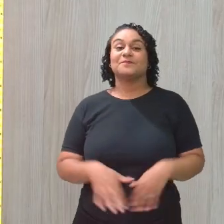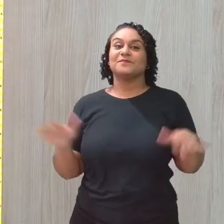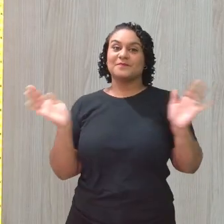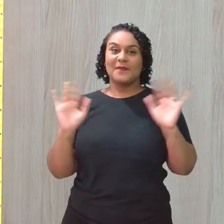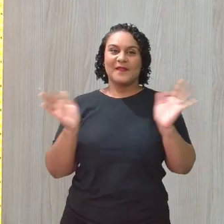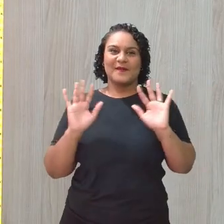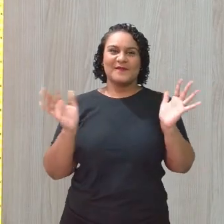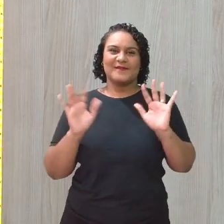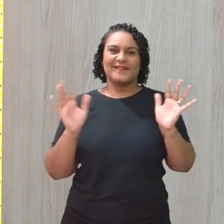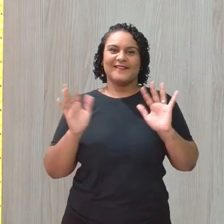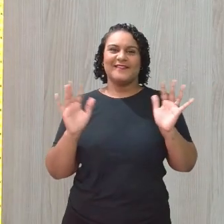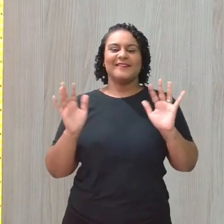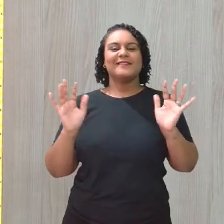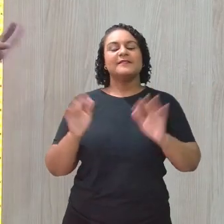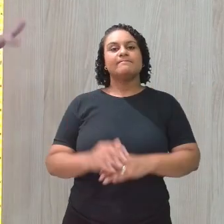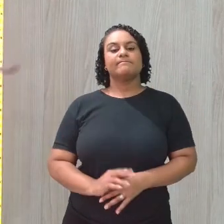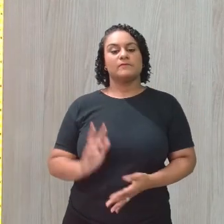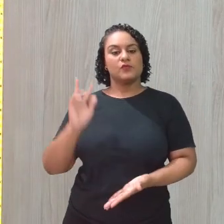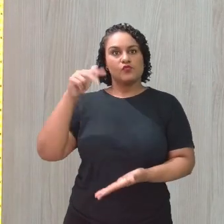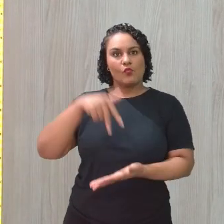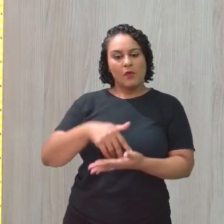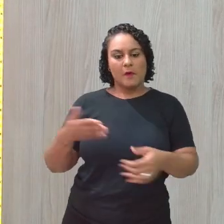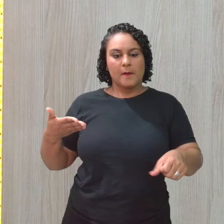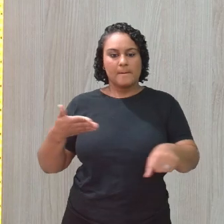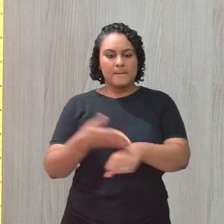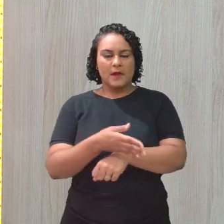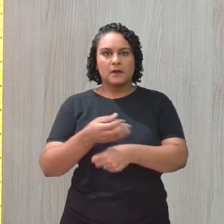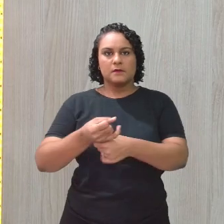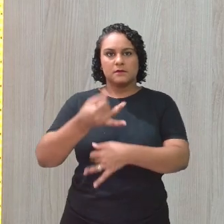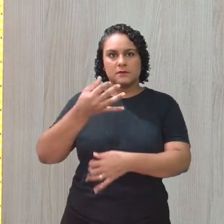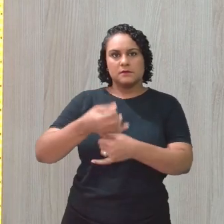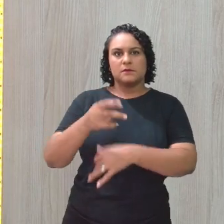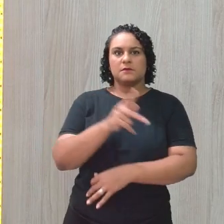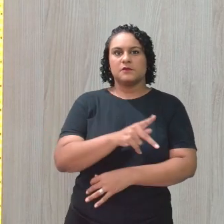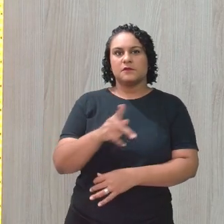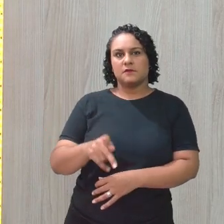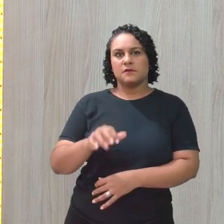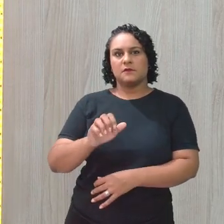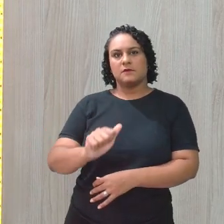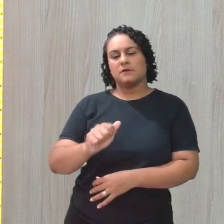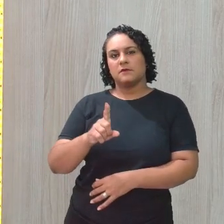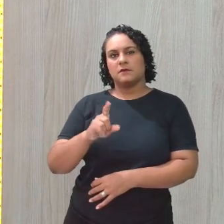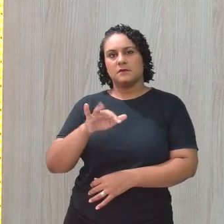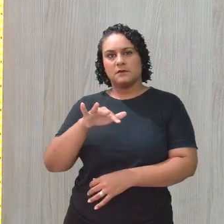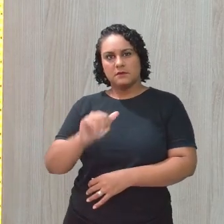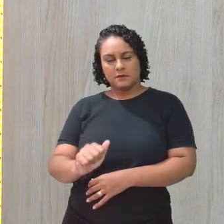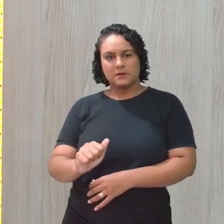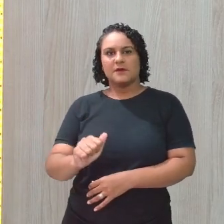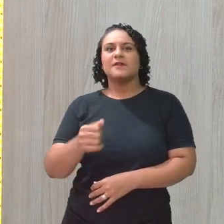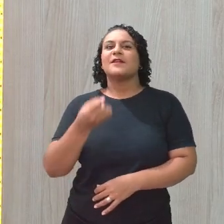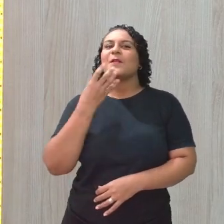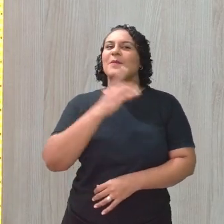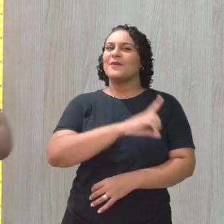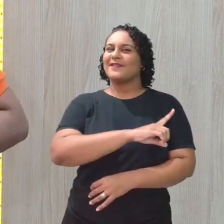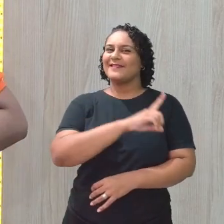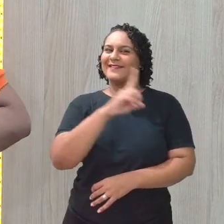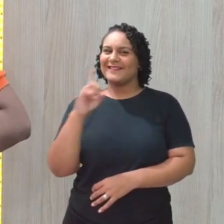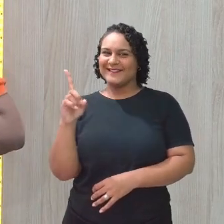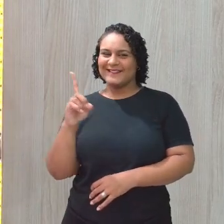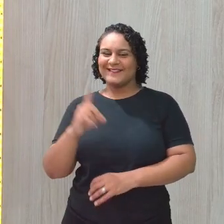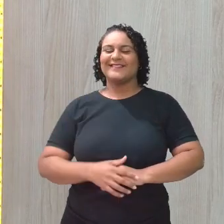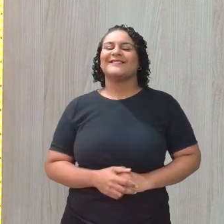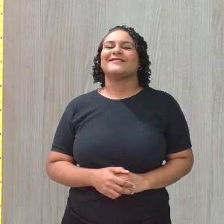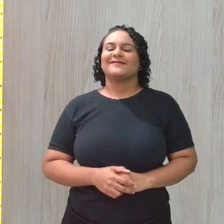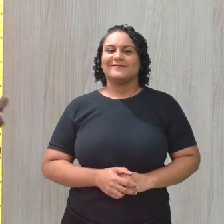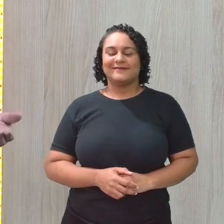Olá, lindezas, tudo bem? Já estou aqui logada. Professora Adriana Sabino já está aqui, já deu bom dia. Oh, que lindo!